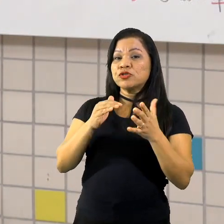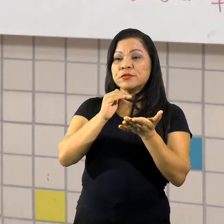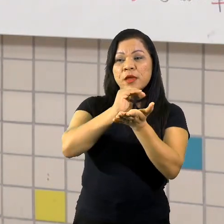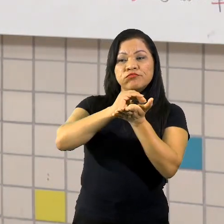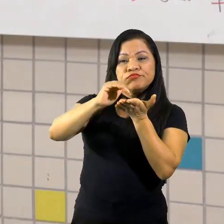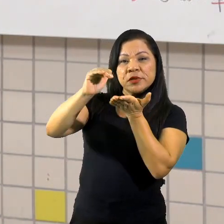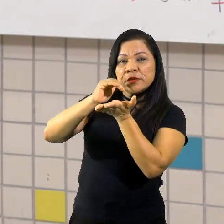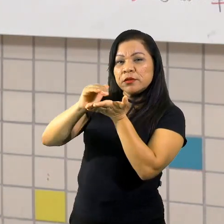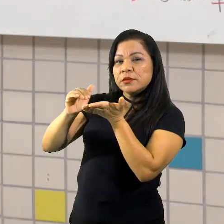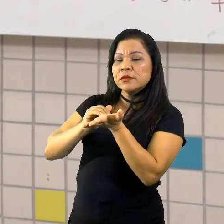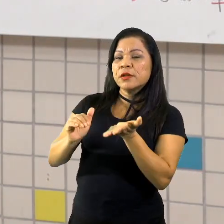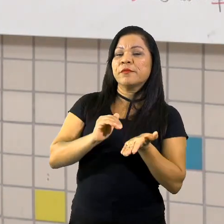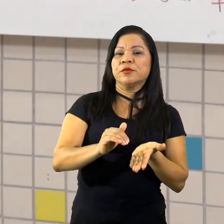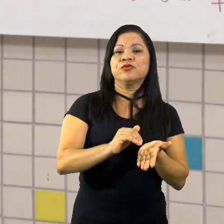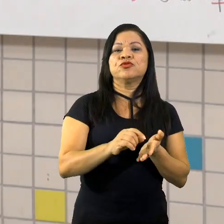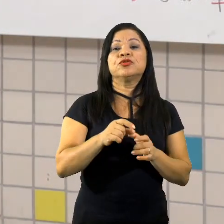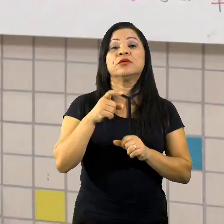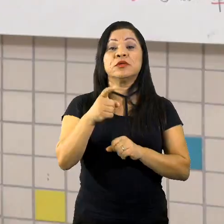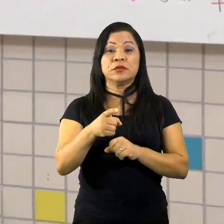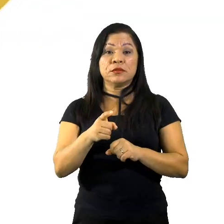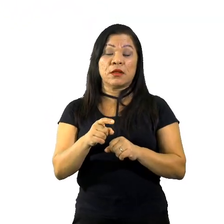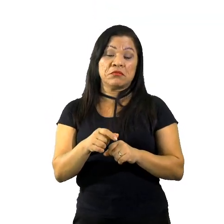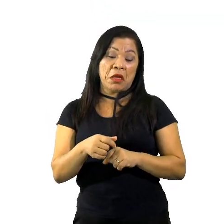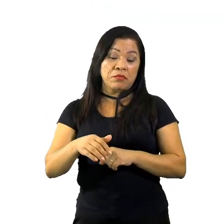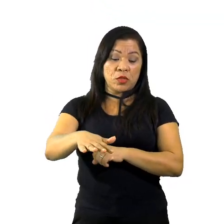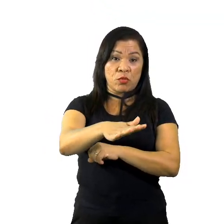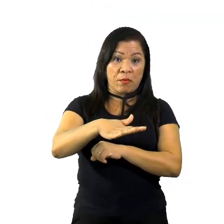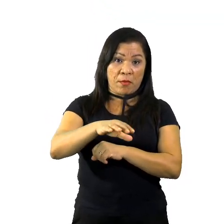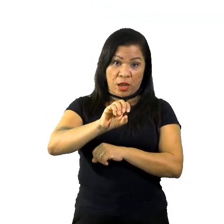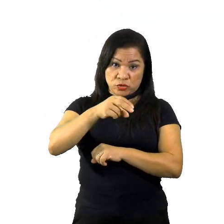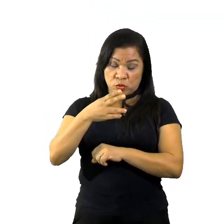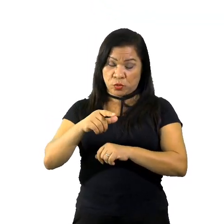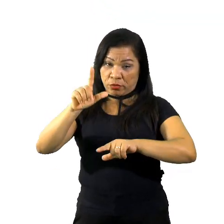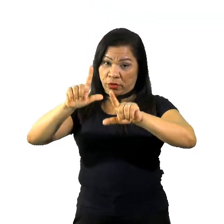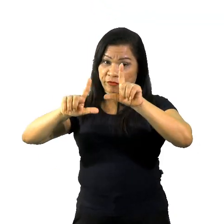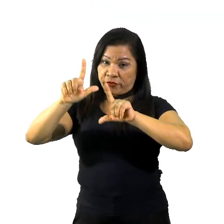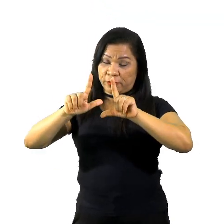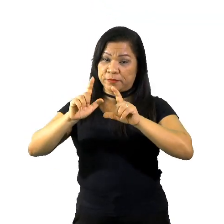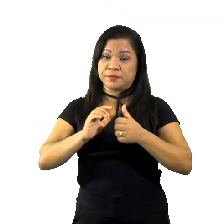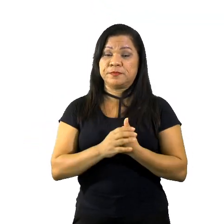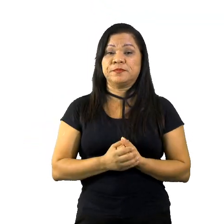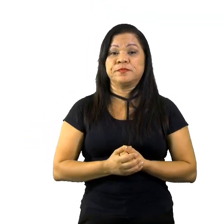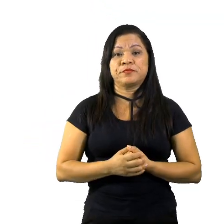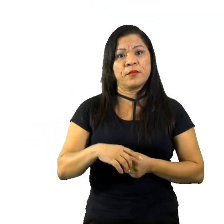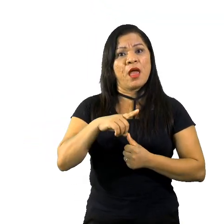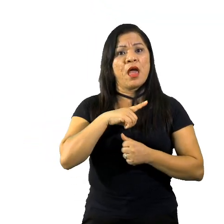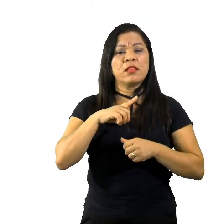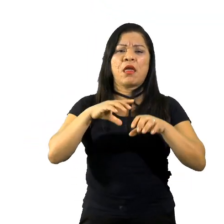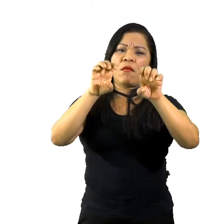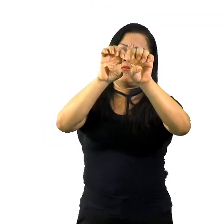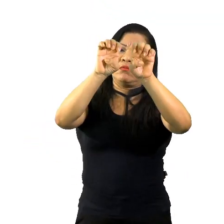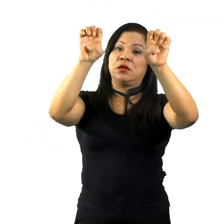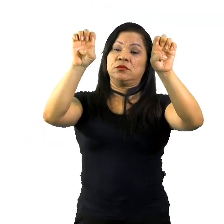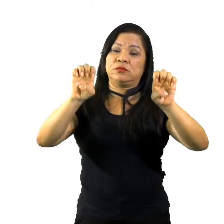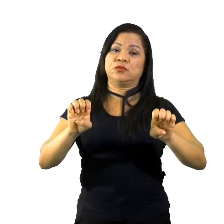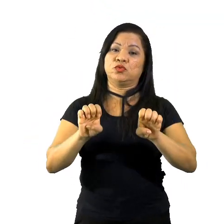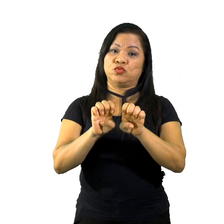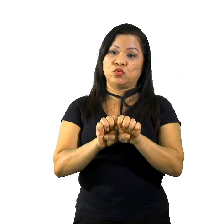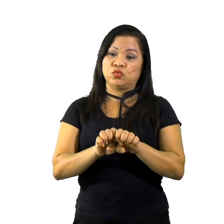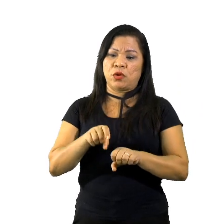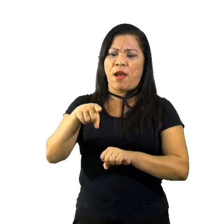TV. Para a reportagem escrita, nós vimos que ela tem uma estrutura. Essa estrutura ela não é